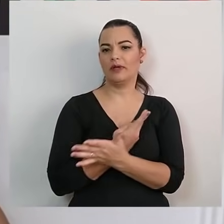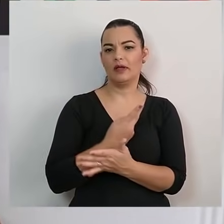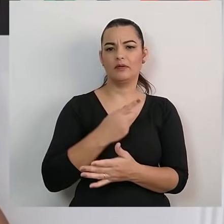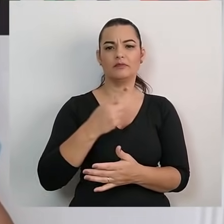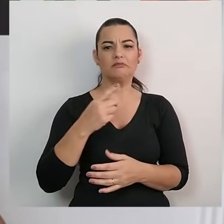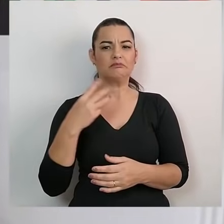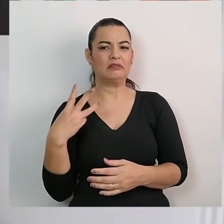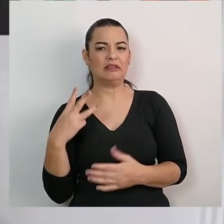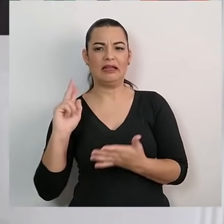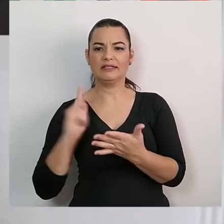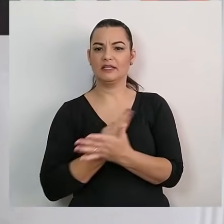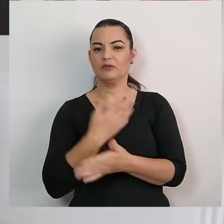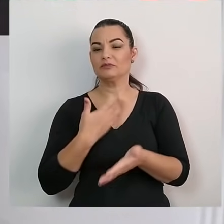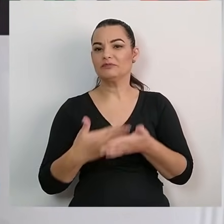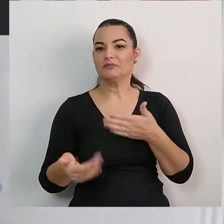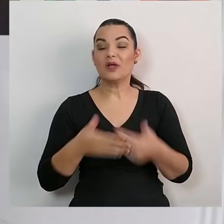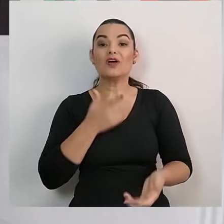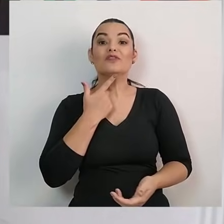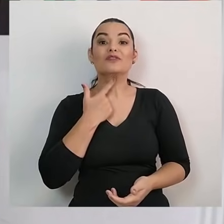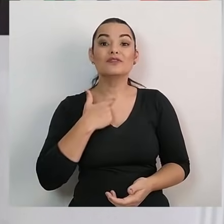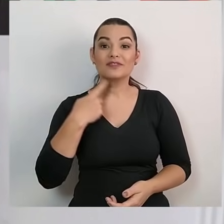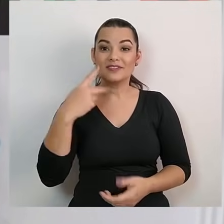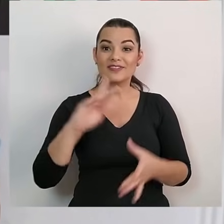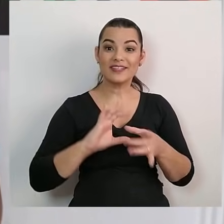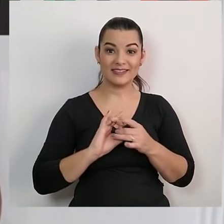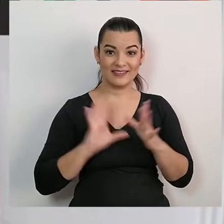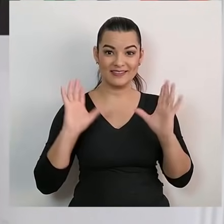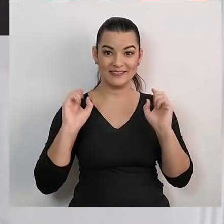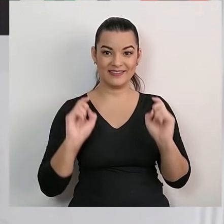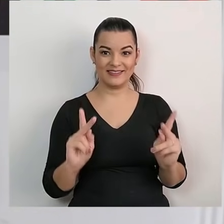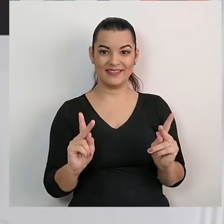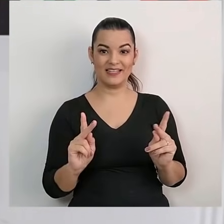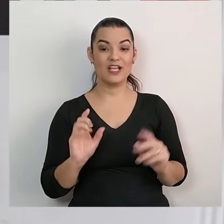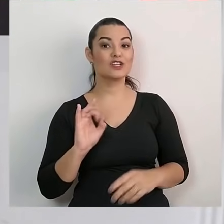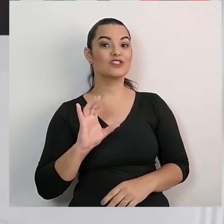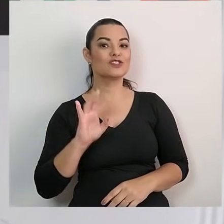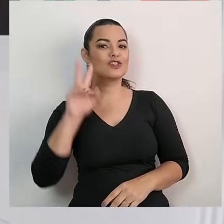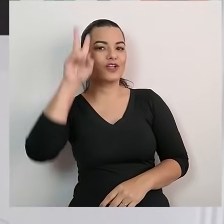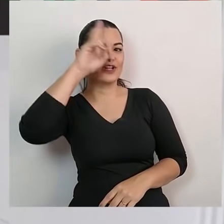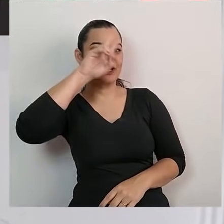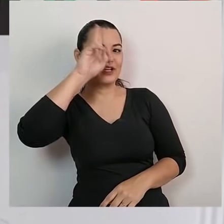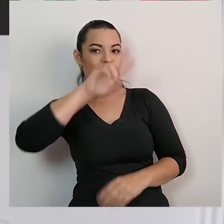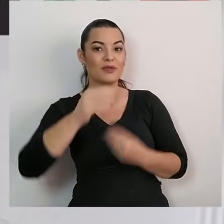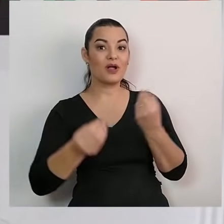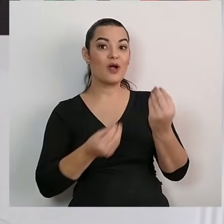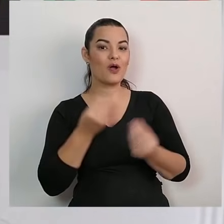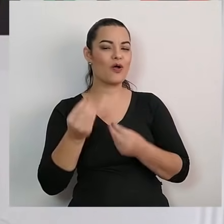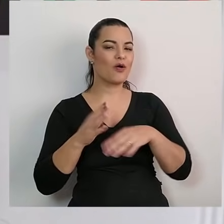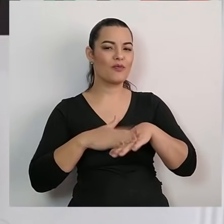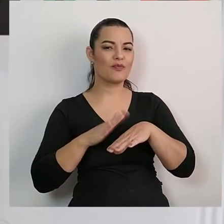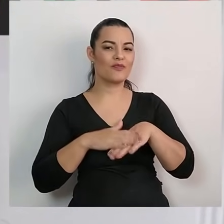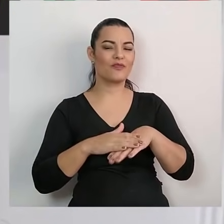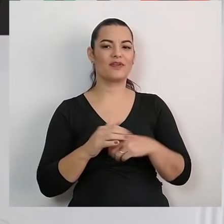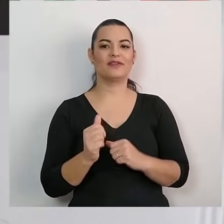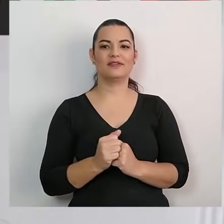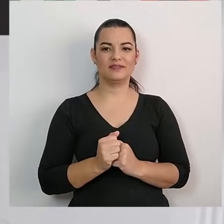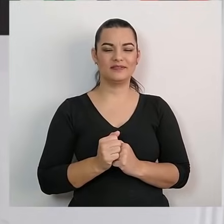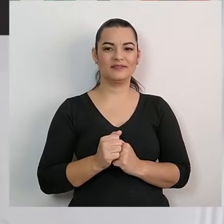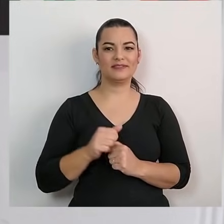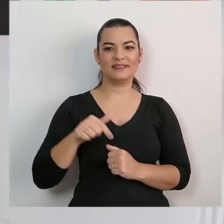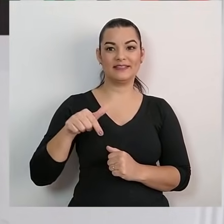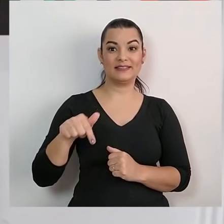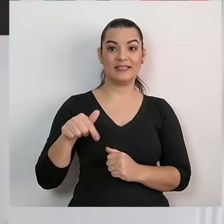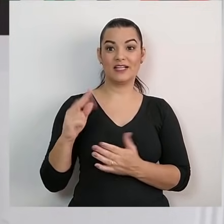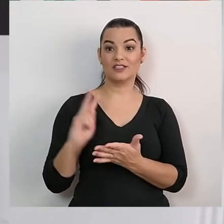Vocês escolhem quantos erros nós teremos, tá bom? Então, só para relembrar aí como é a construção de um jogo dos